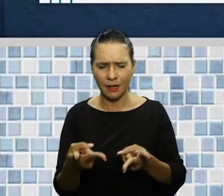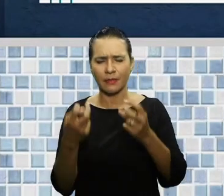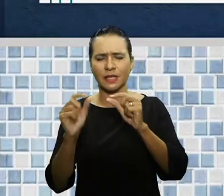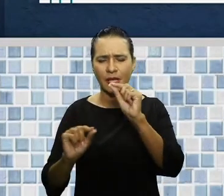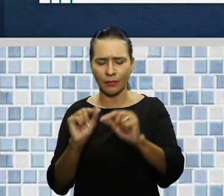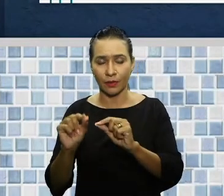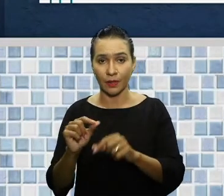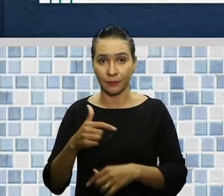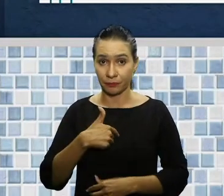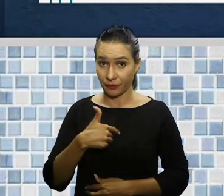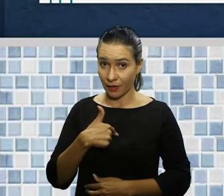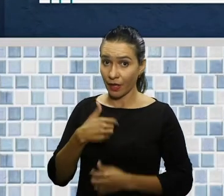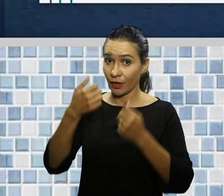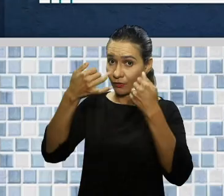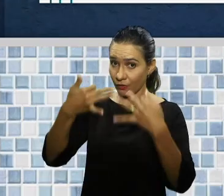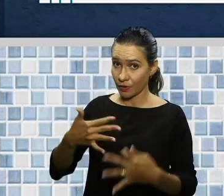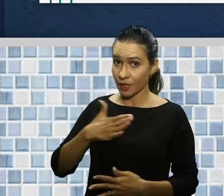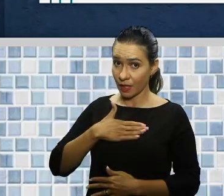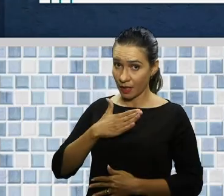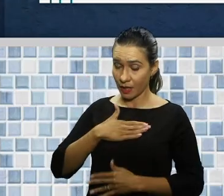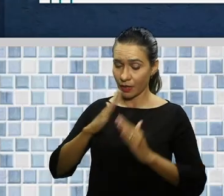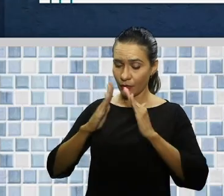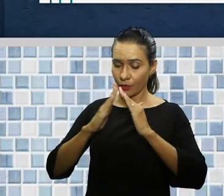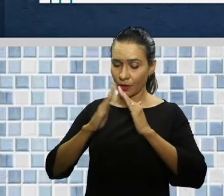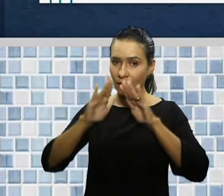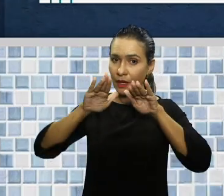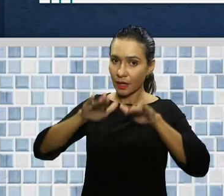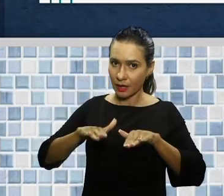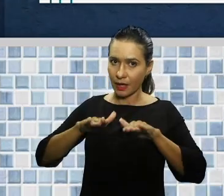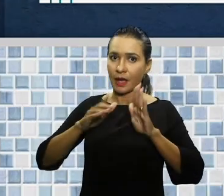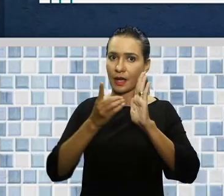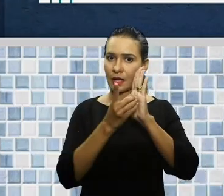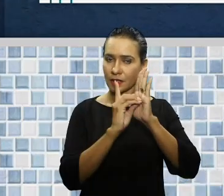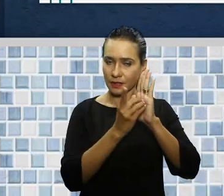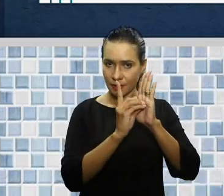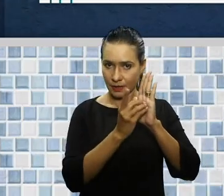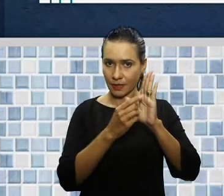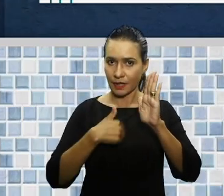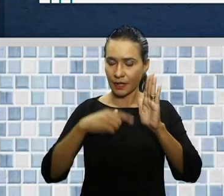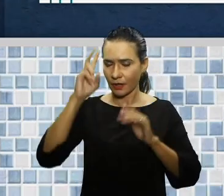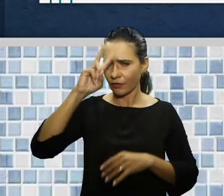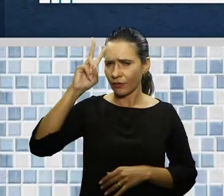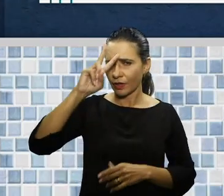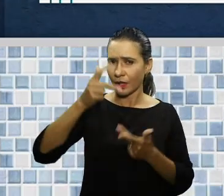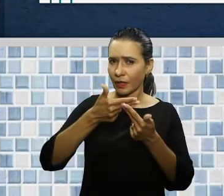realidade, tá certo? Eu moro no Alecrim e eu vou tentar lembrar de